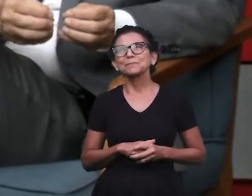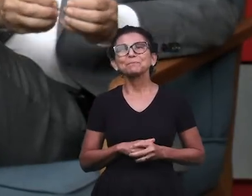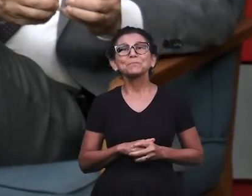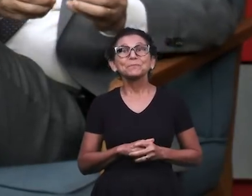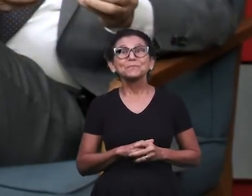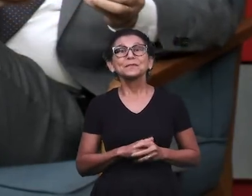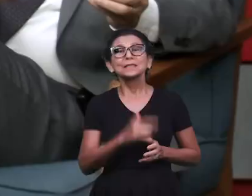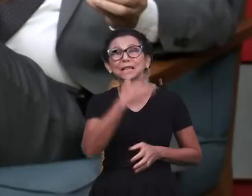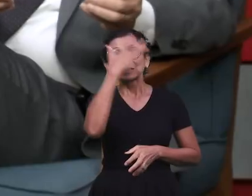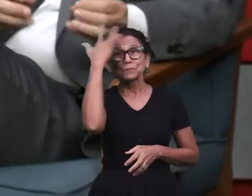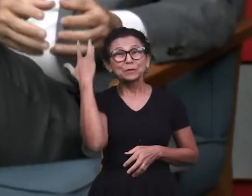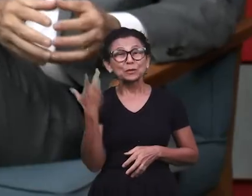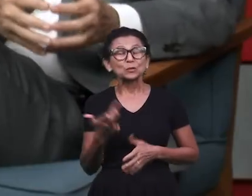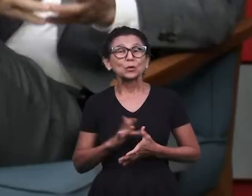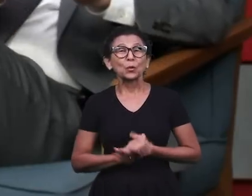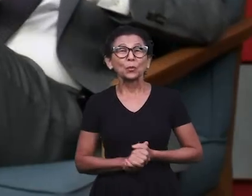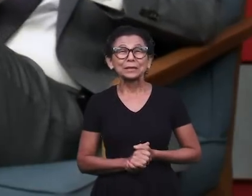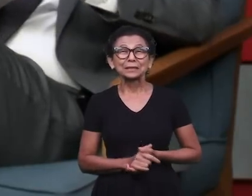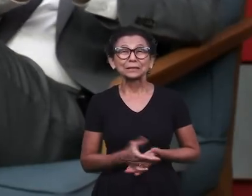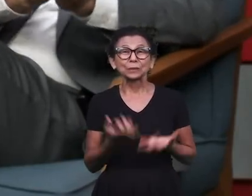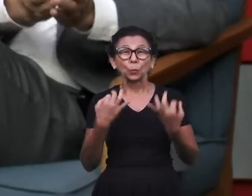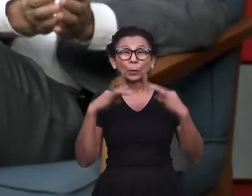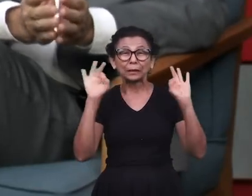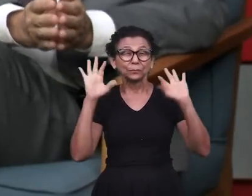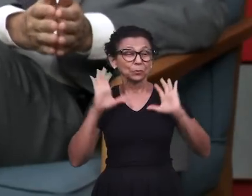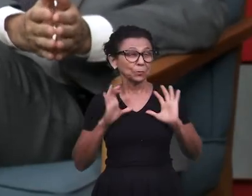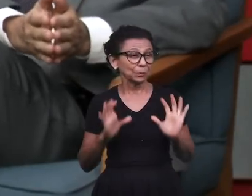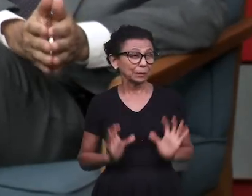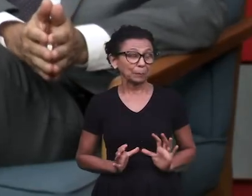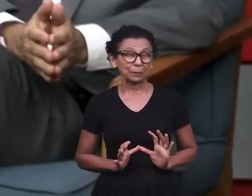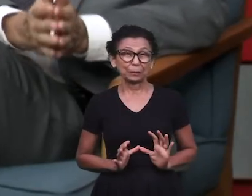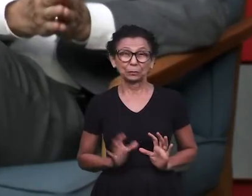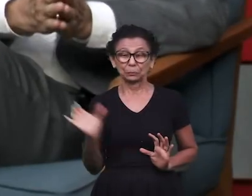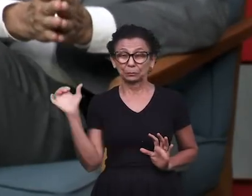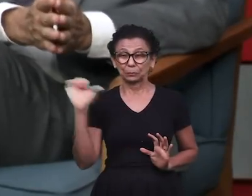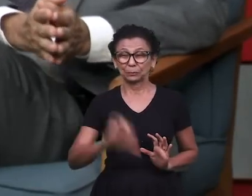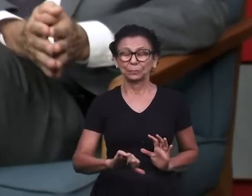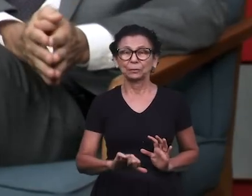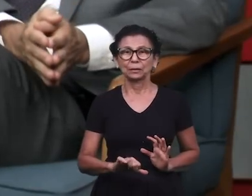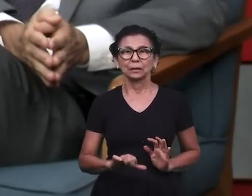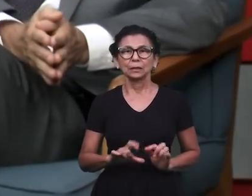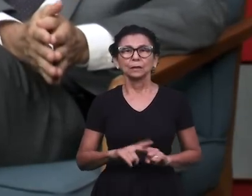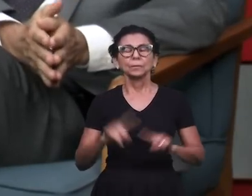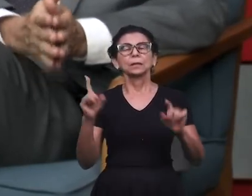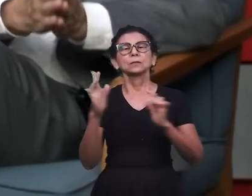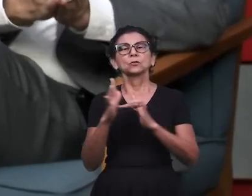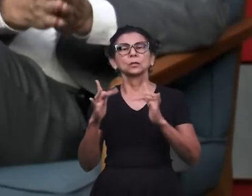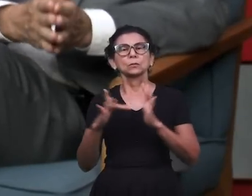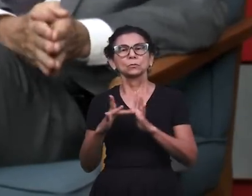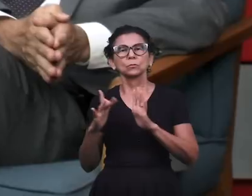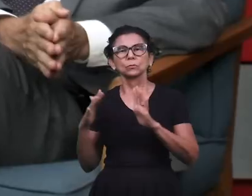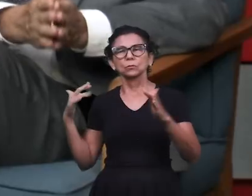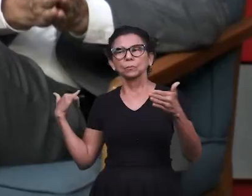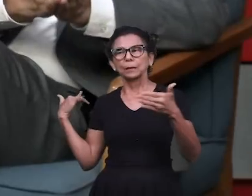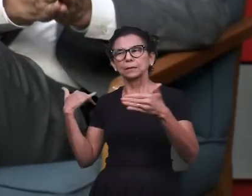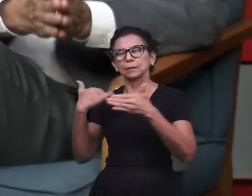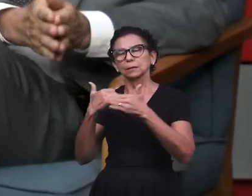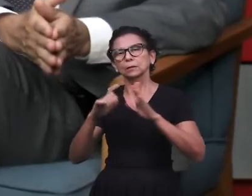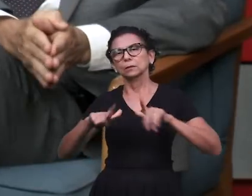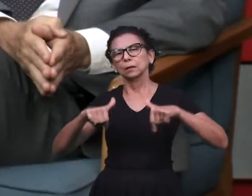tem cada forma terrível, mas a operação de Jesus sempre é a mesma. Mestre,